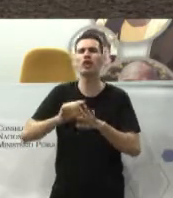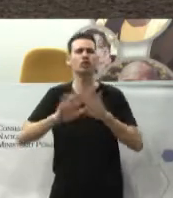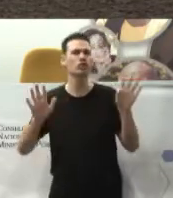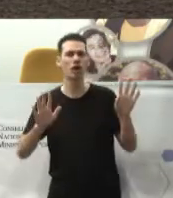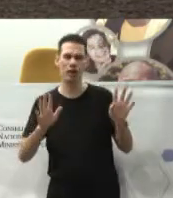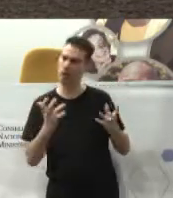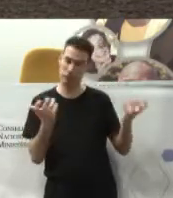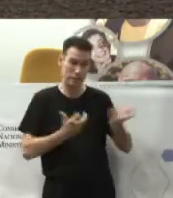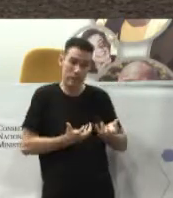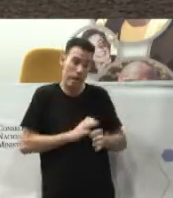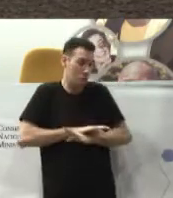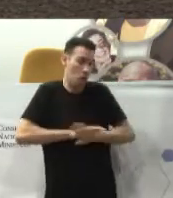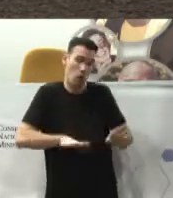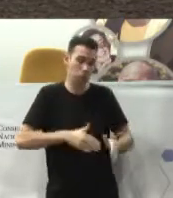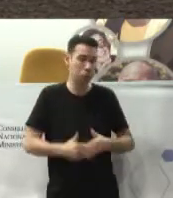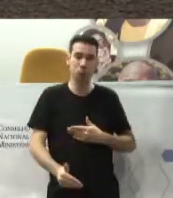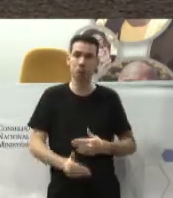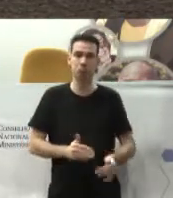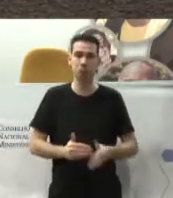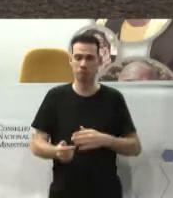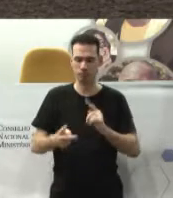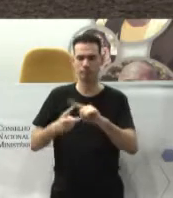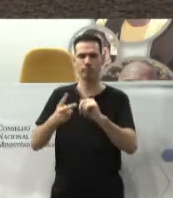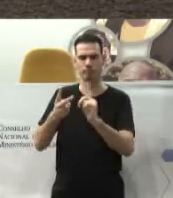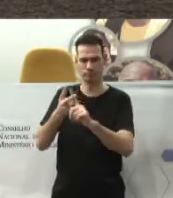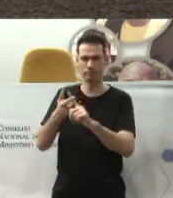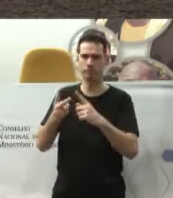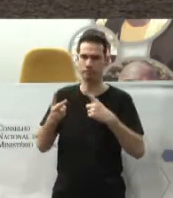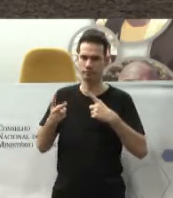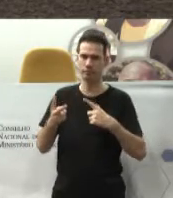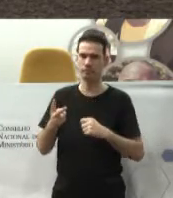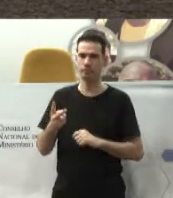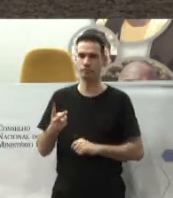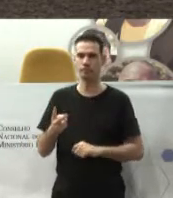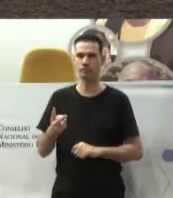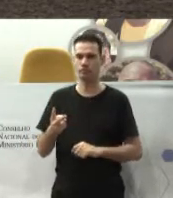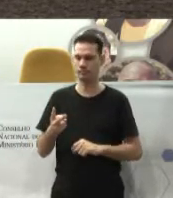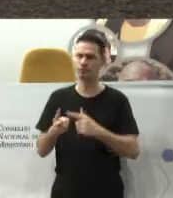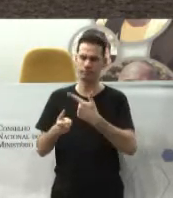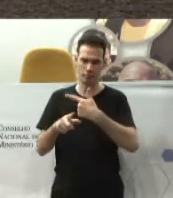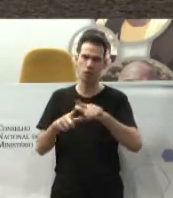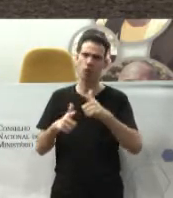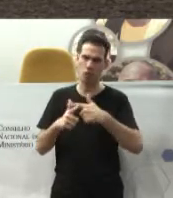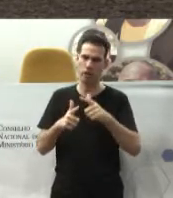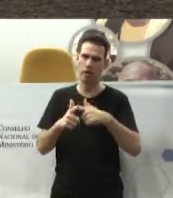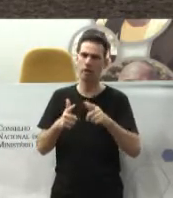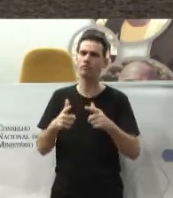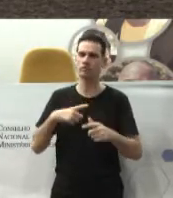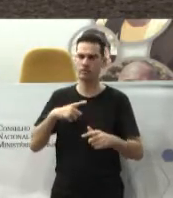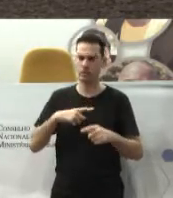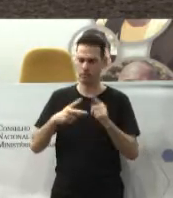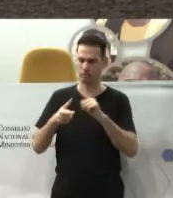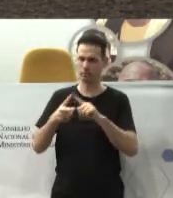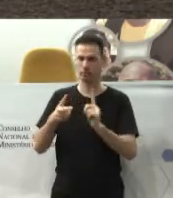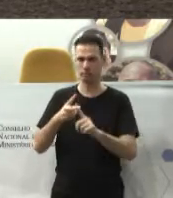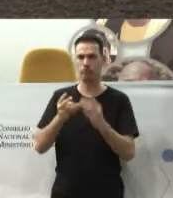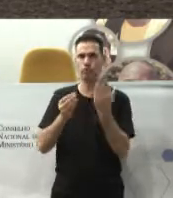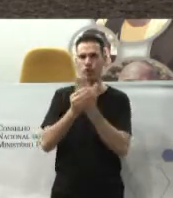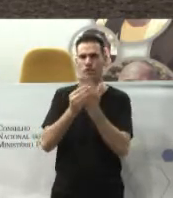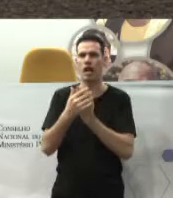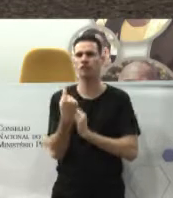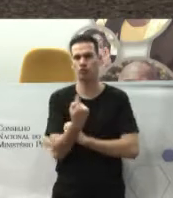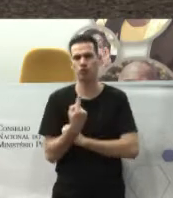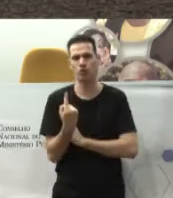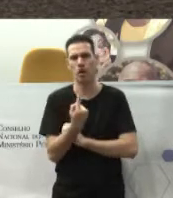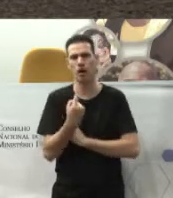só a consequência. Esses 2 primeiros modelos têm problemas. Já falei do problema das ações individuais, acho que ele é óbvio